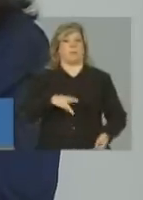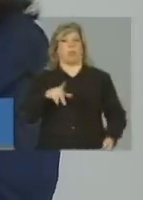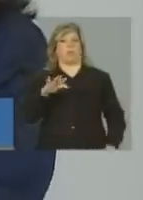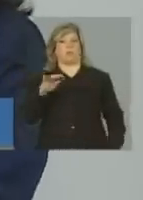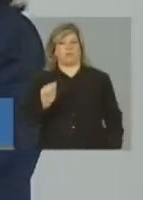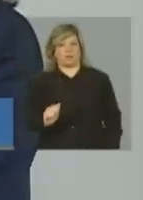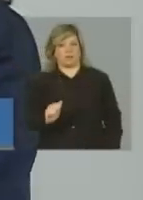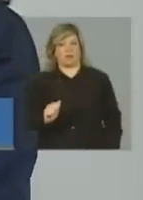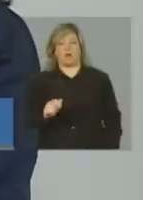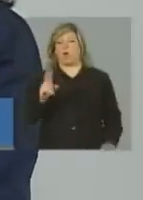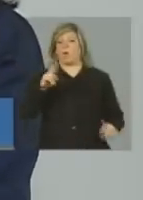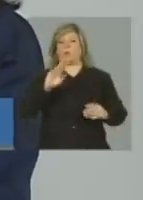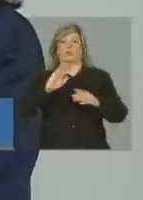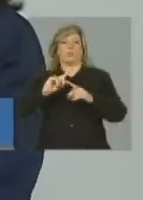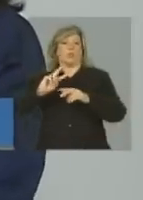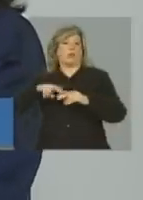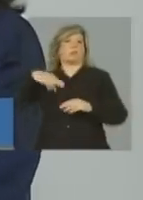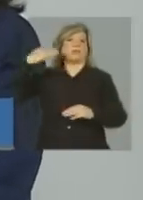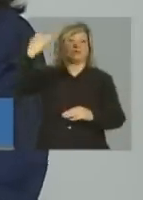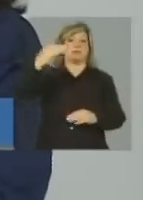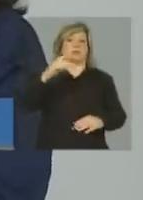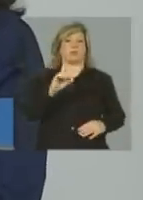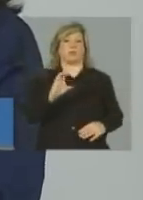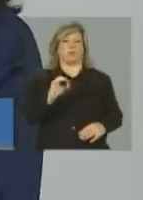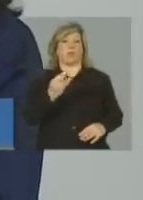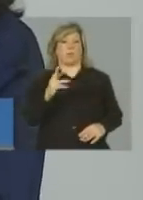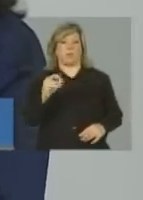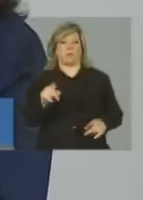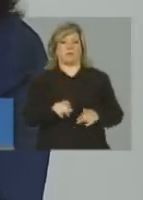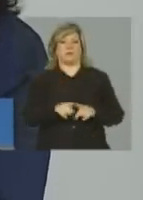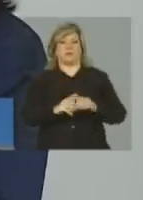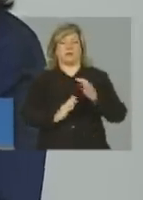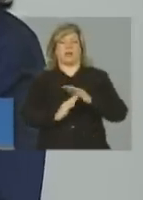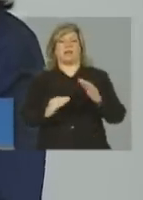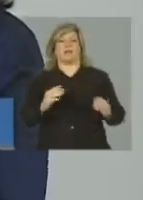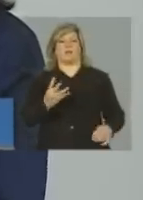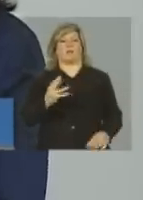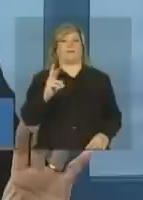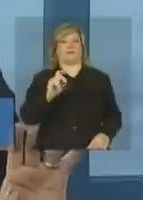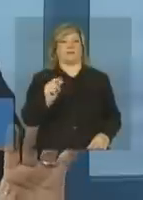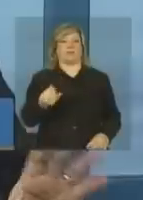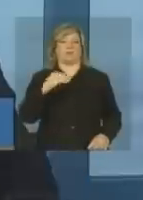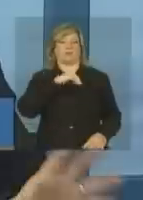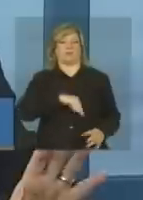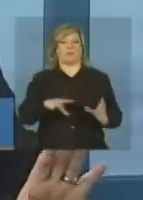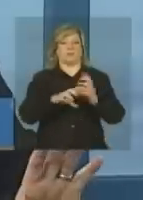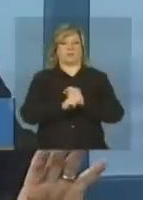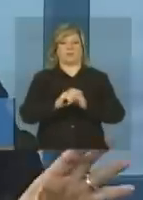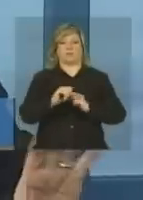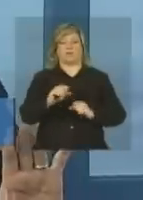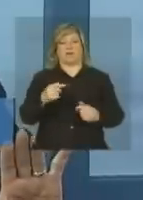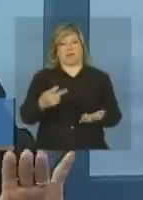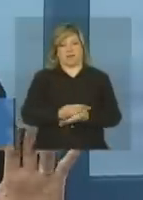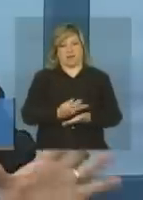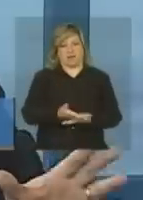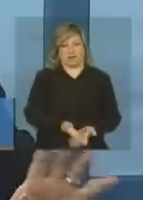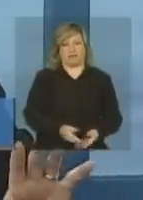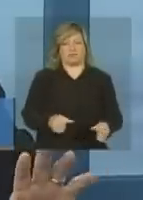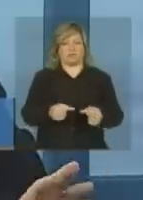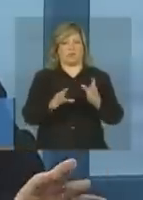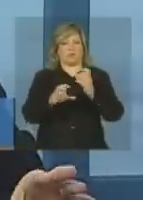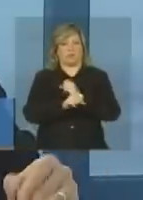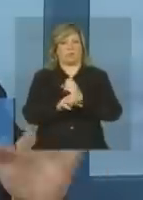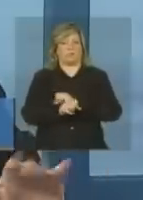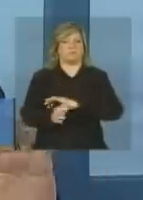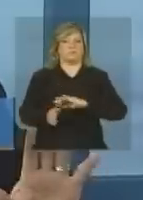nunca inferior ao dobro, limitado a 4 vezes o valor que foi recebido indevidamente. Sérgio, você disse da importância da participação das instâncias, no